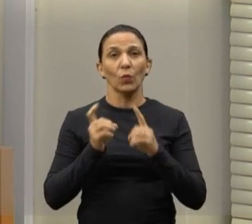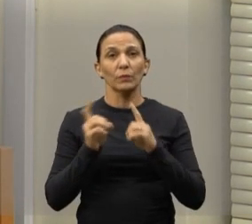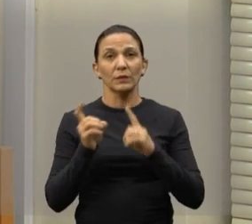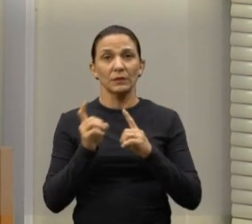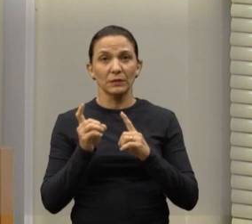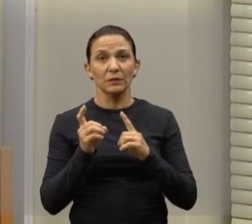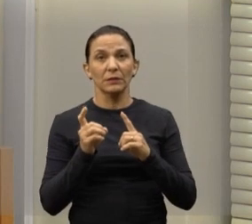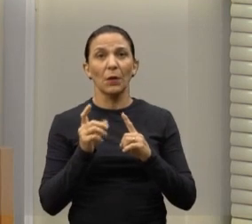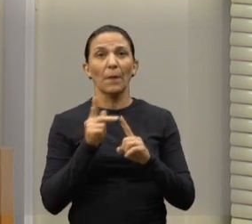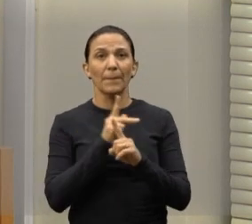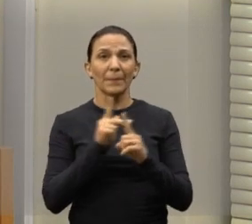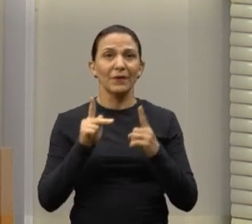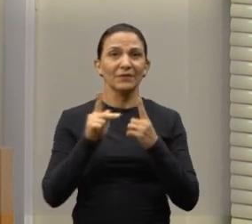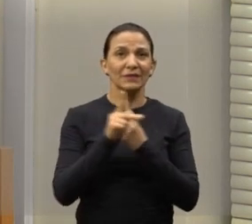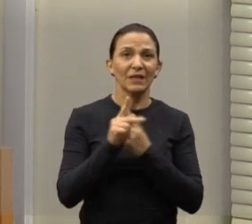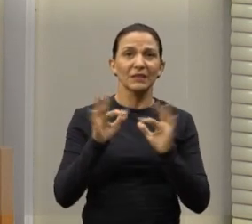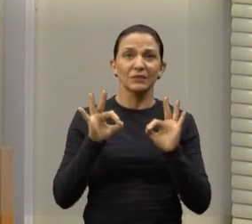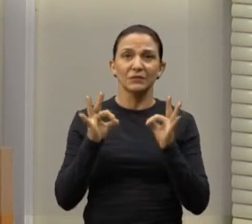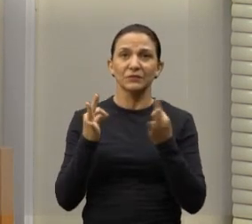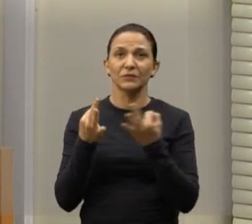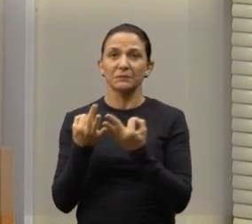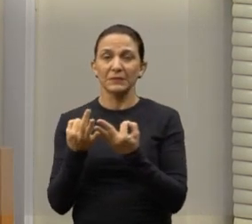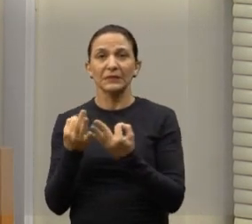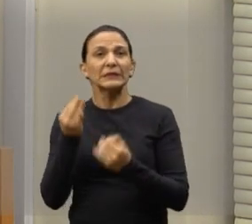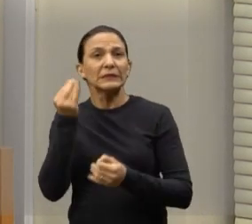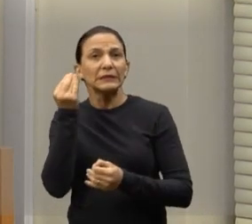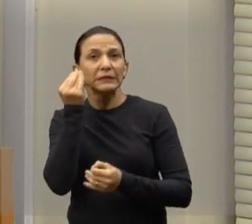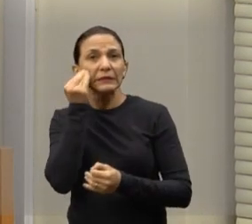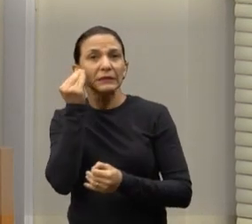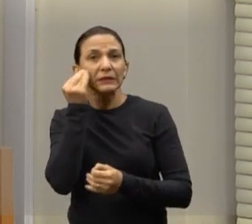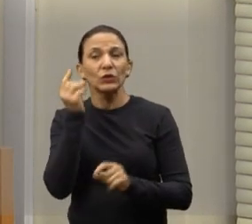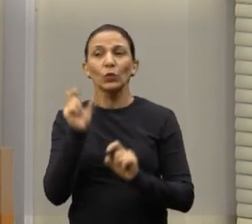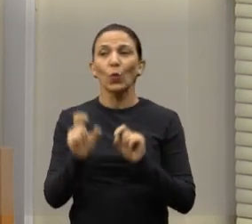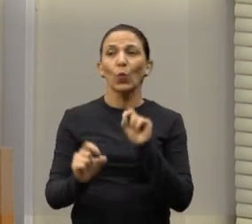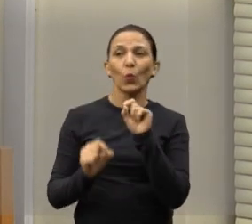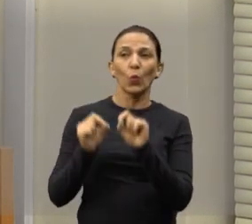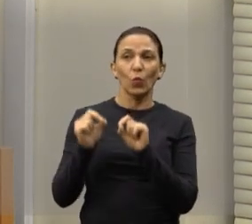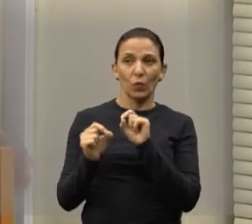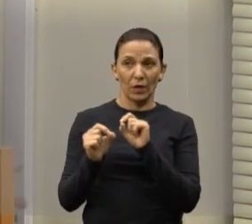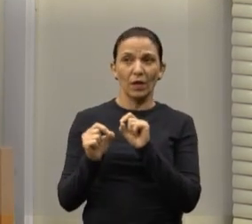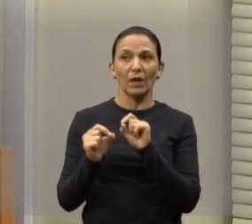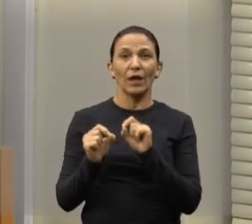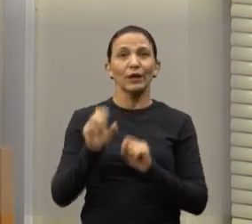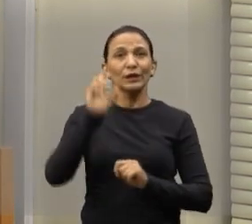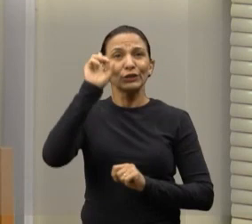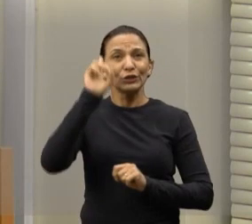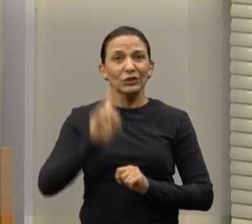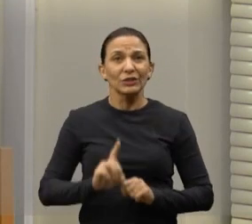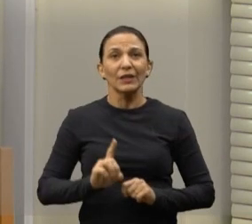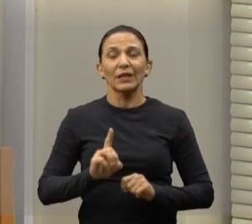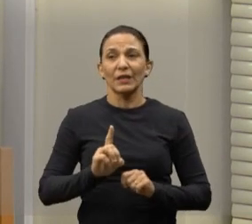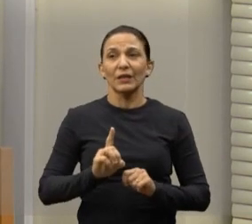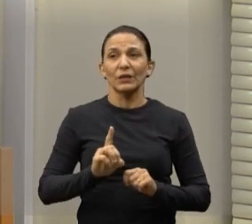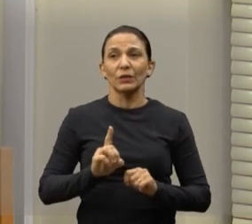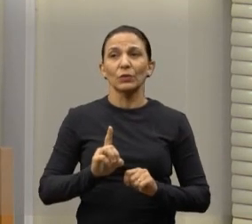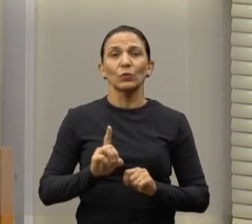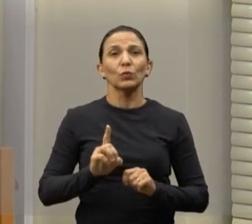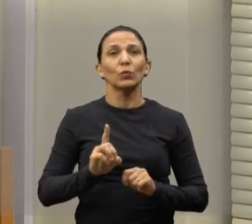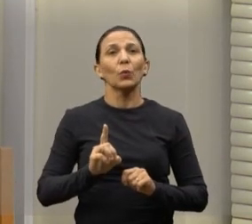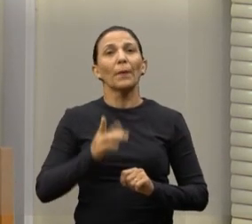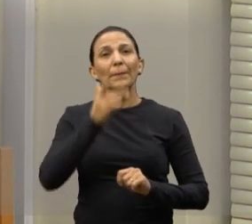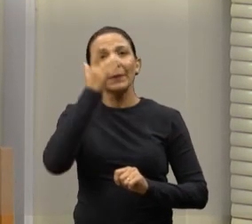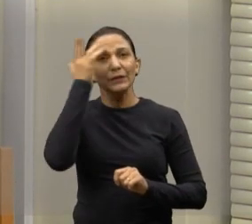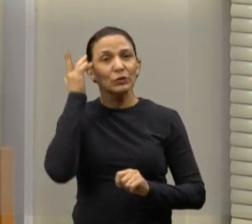família estão tentando fazer uma articulação para retirar o direito das pessoas os casais